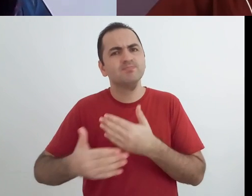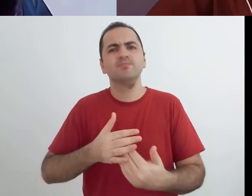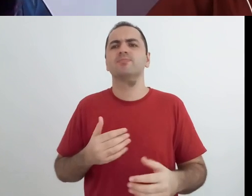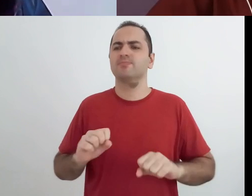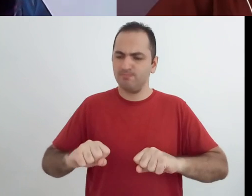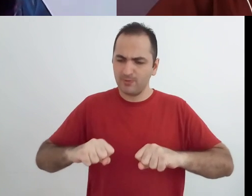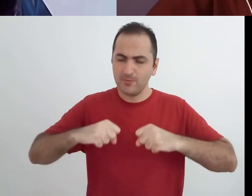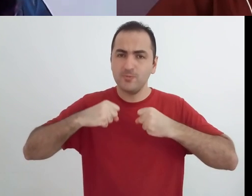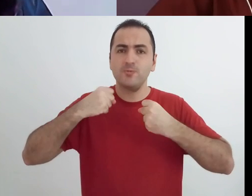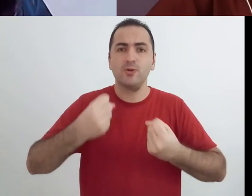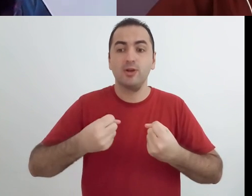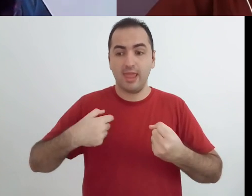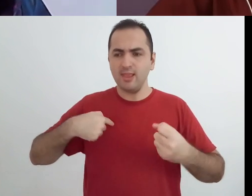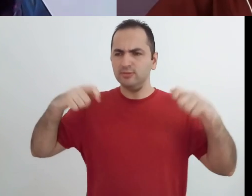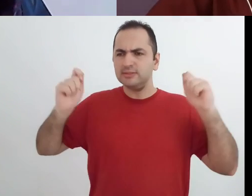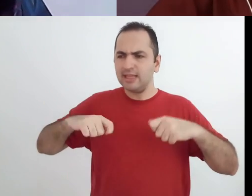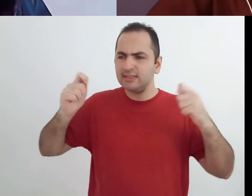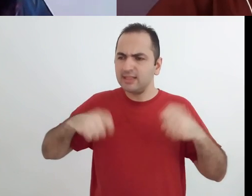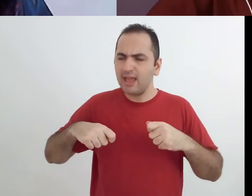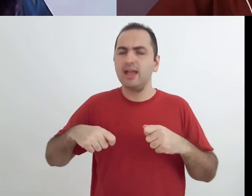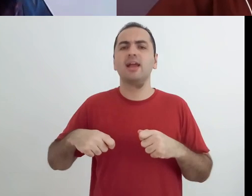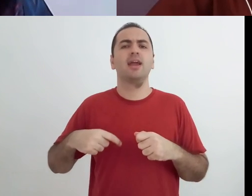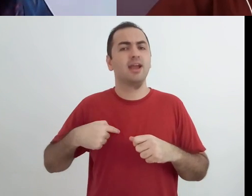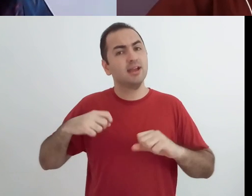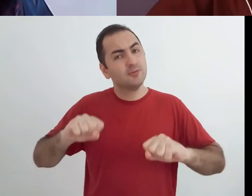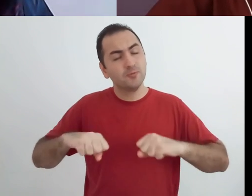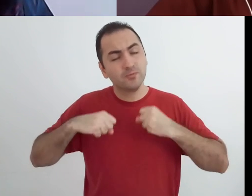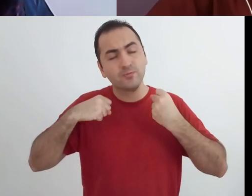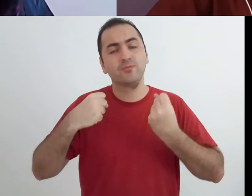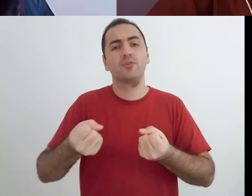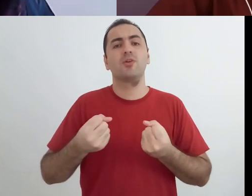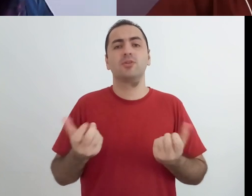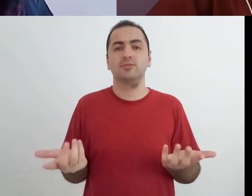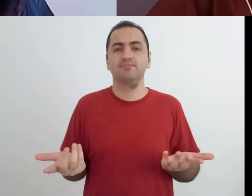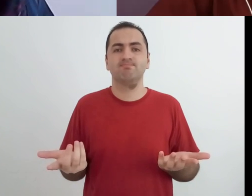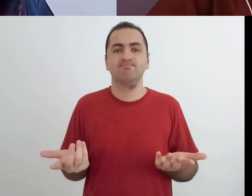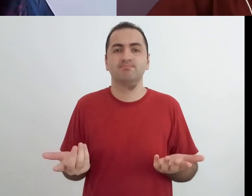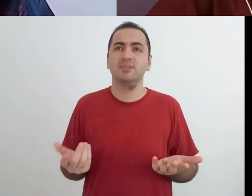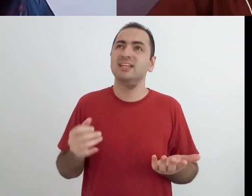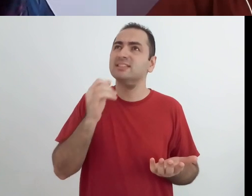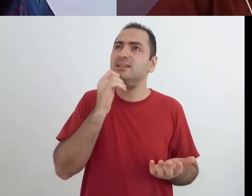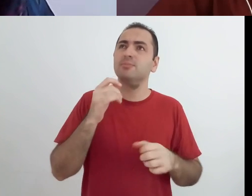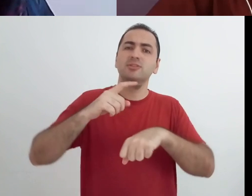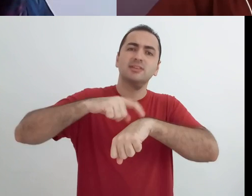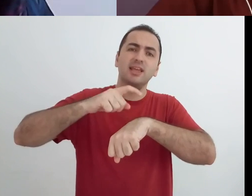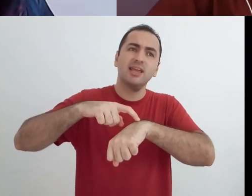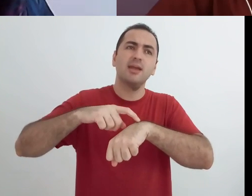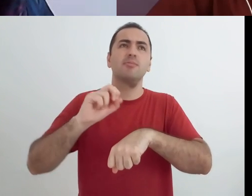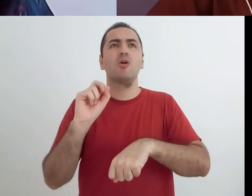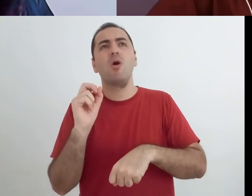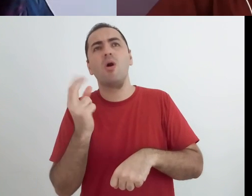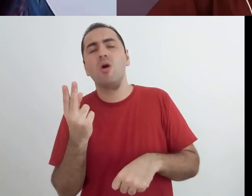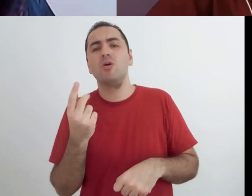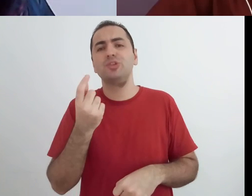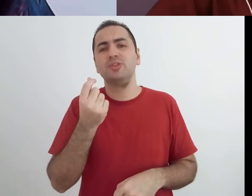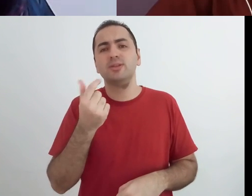aquilo que você pode, é isso que a gente fala, faz o que está ao seu alcance. Às vezes a pessoa não tem muito tempo, não tem dinheiro,